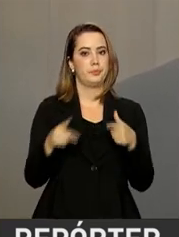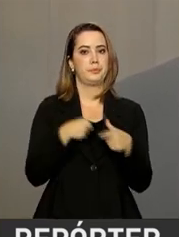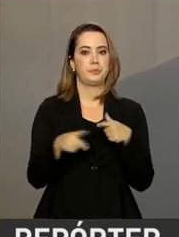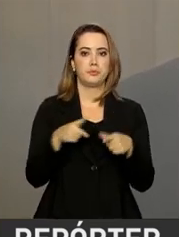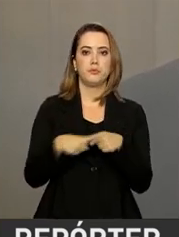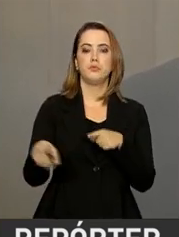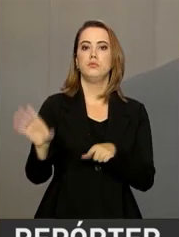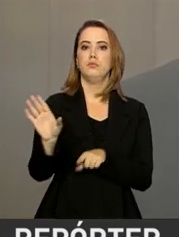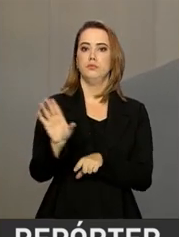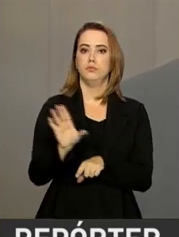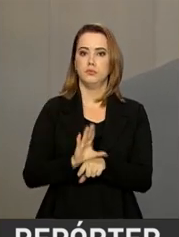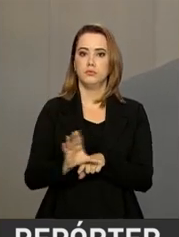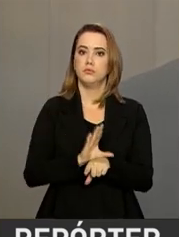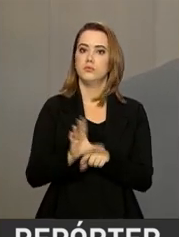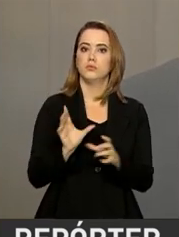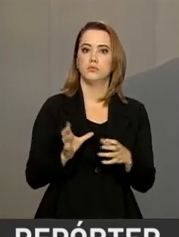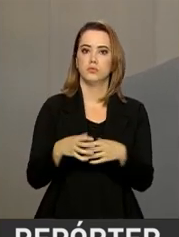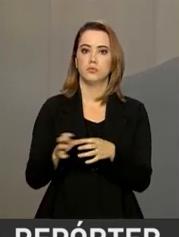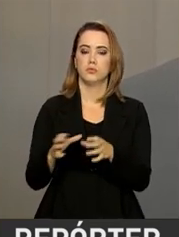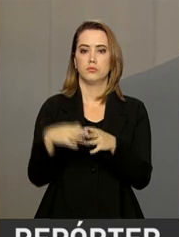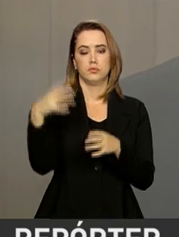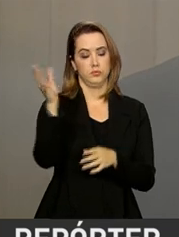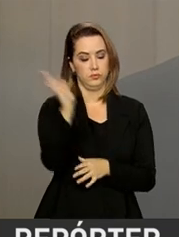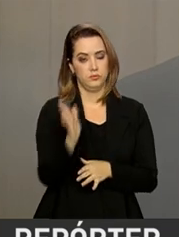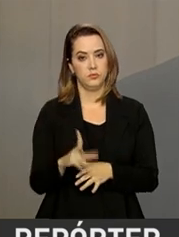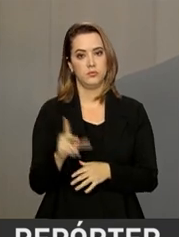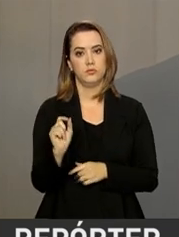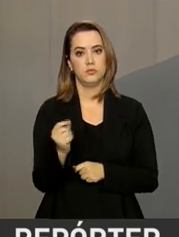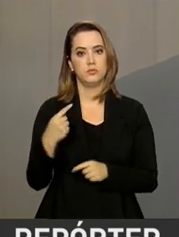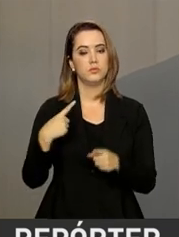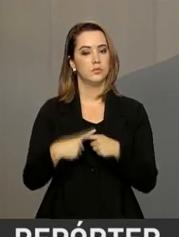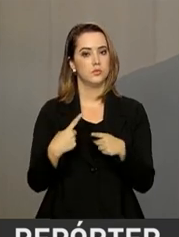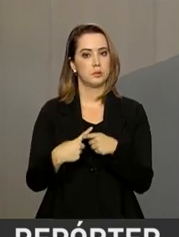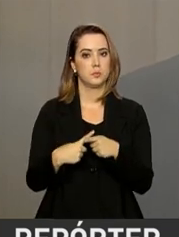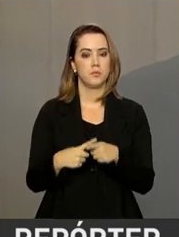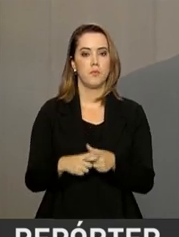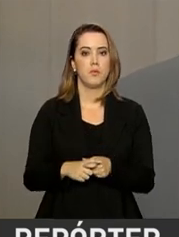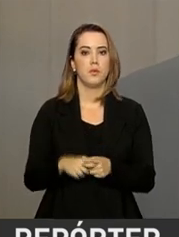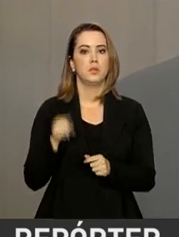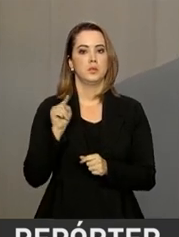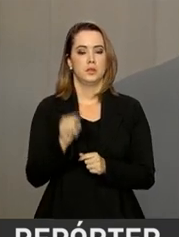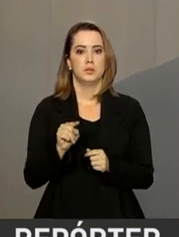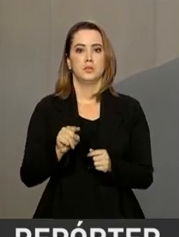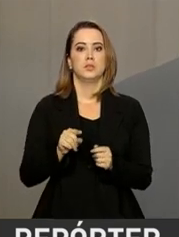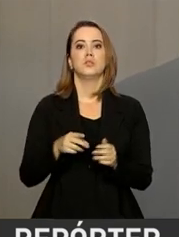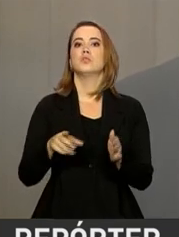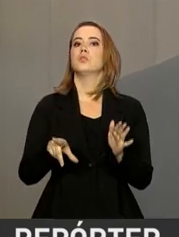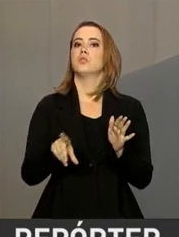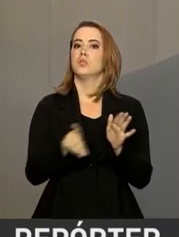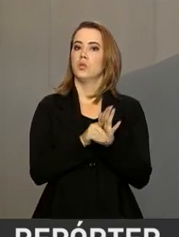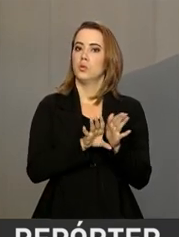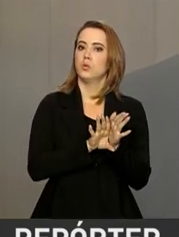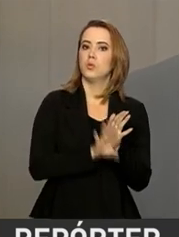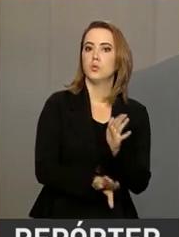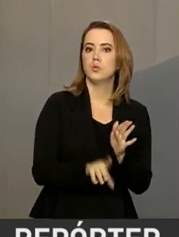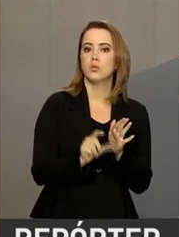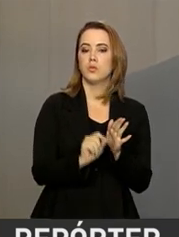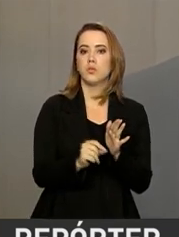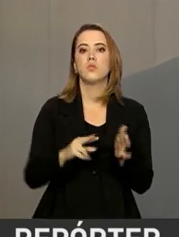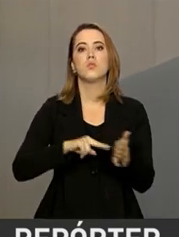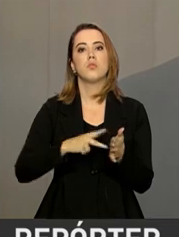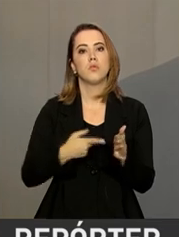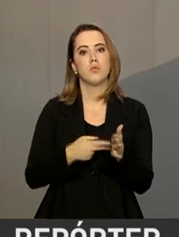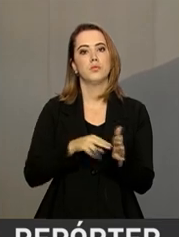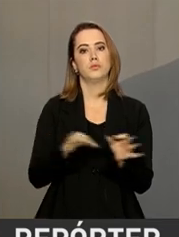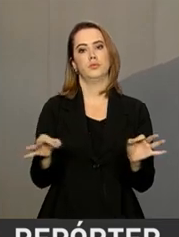para as nossas instituições e por isso que ele ao ser revogado significa